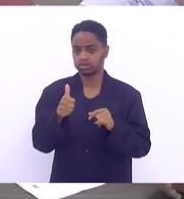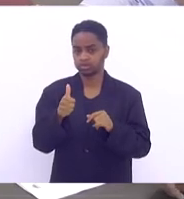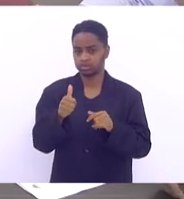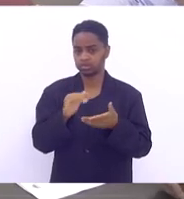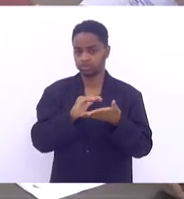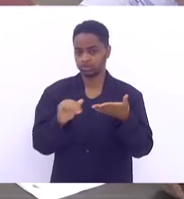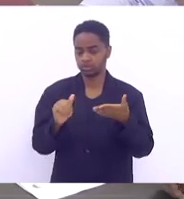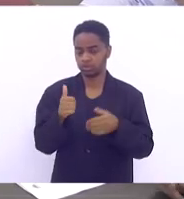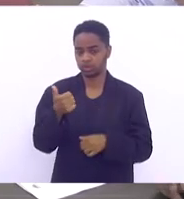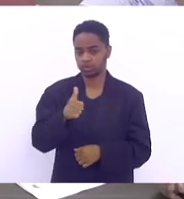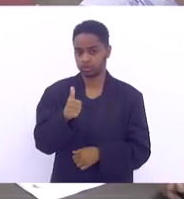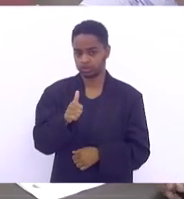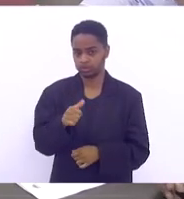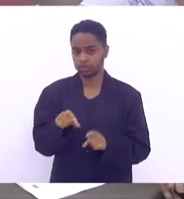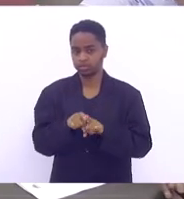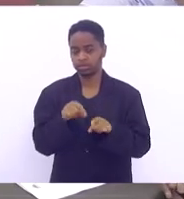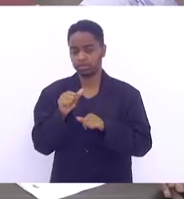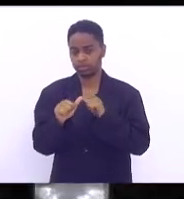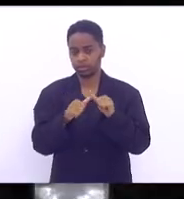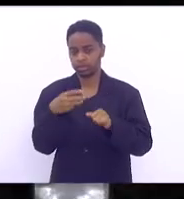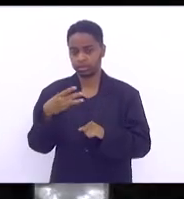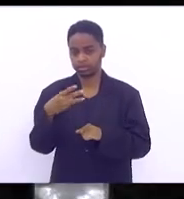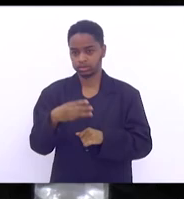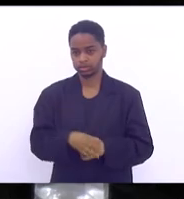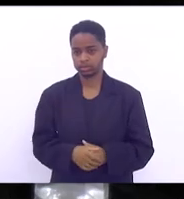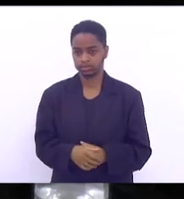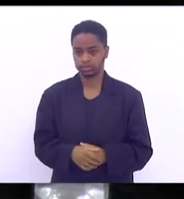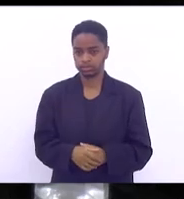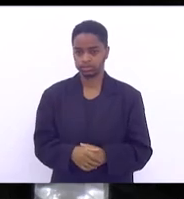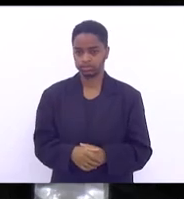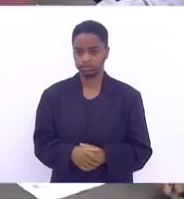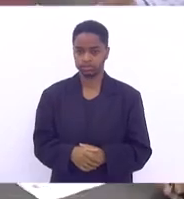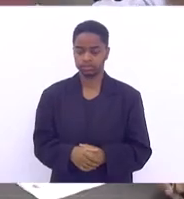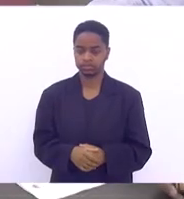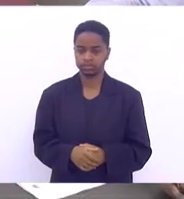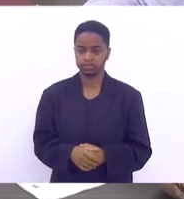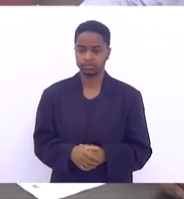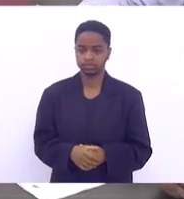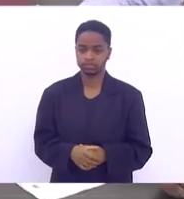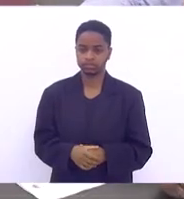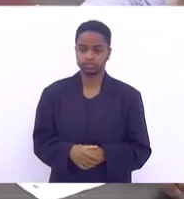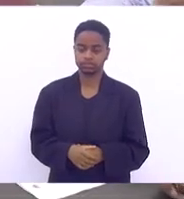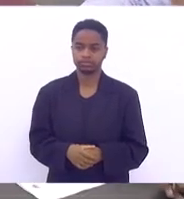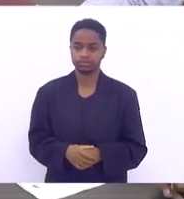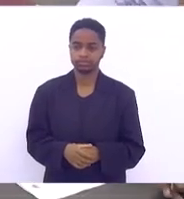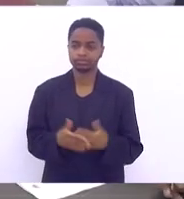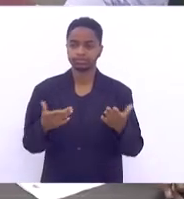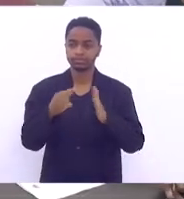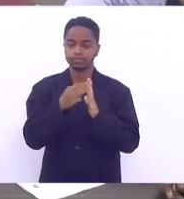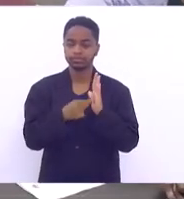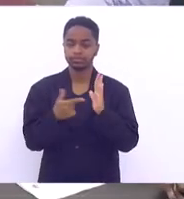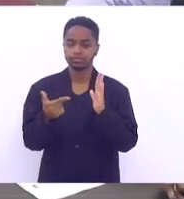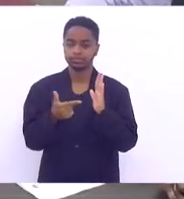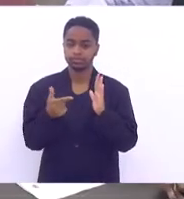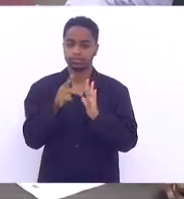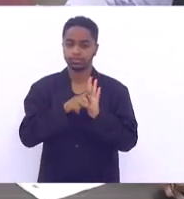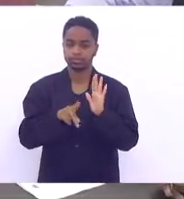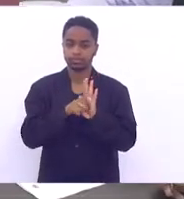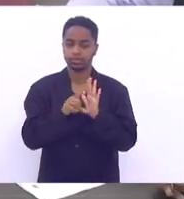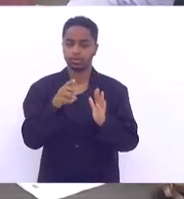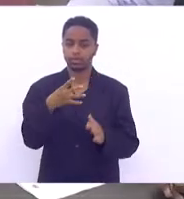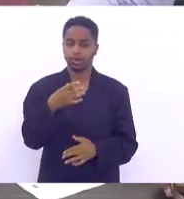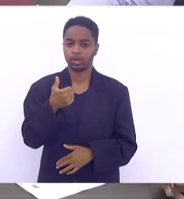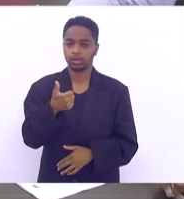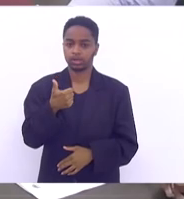Perfeito. E alteramos o terceiro. O terceiro. Obrigado, deputado. Tá? Obrigado. Passo ao 22 da pauta, o PL